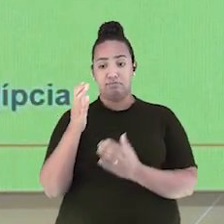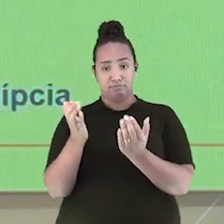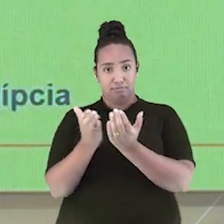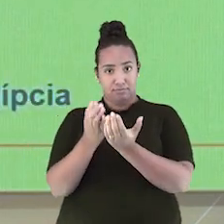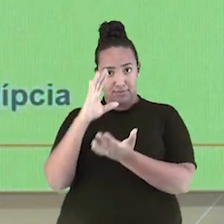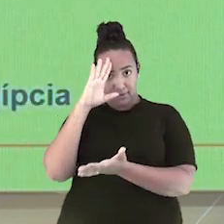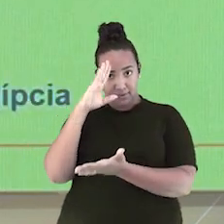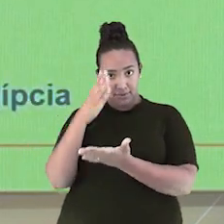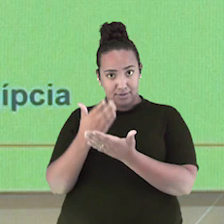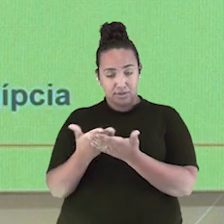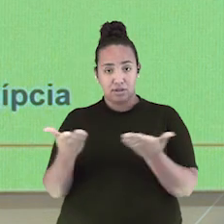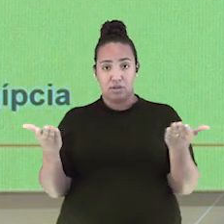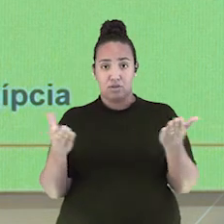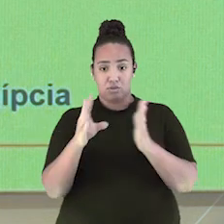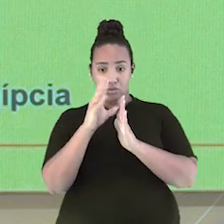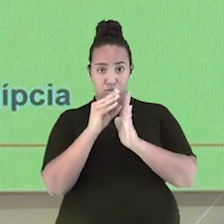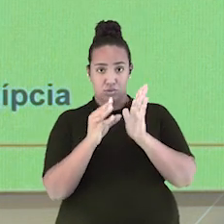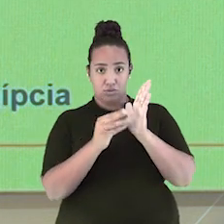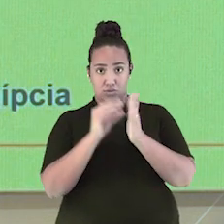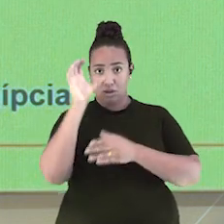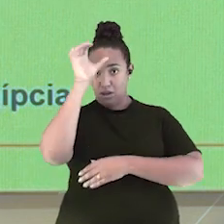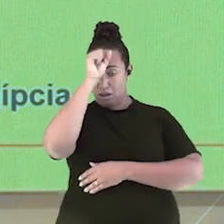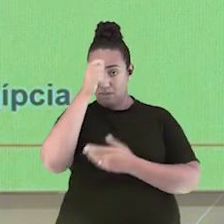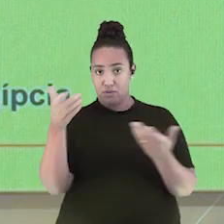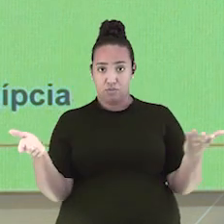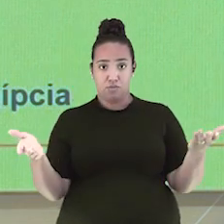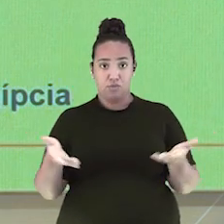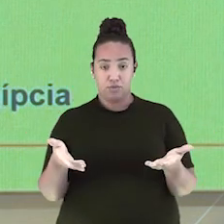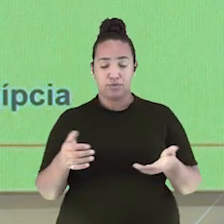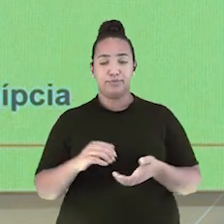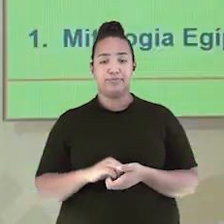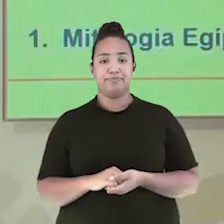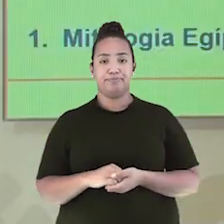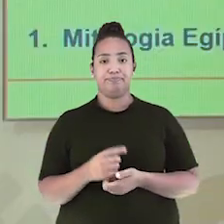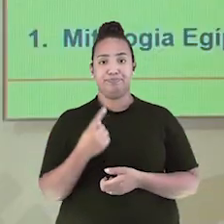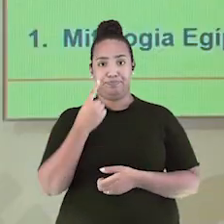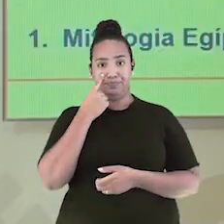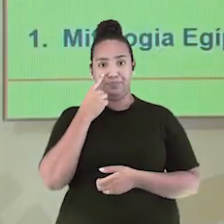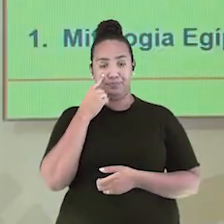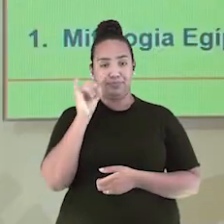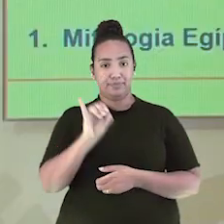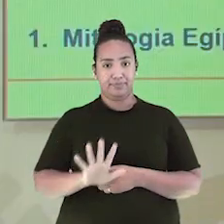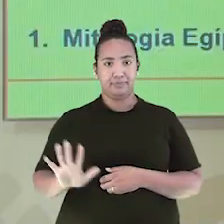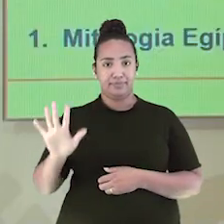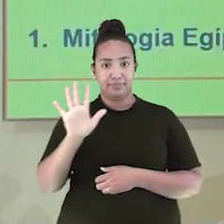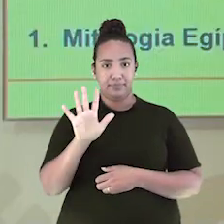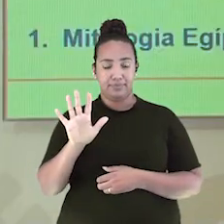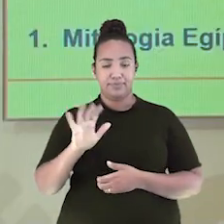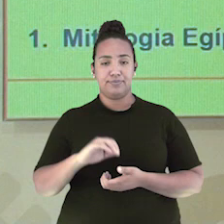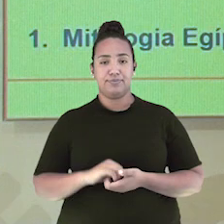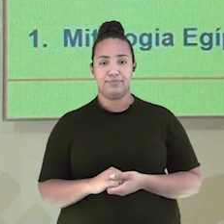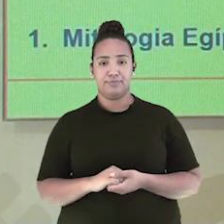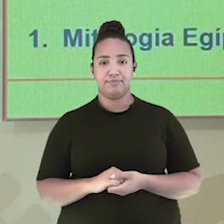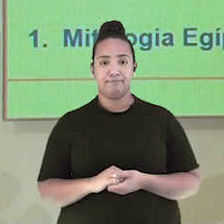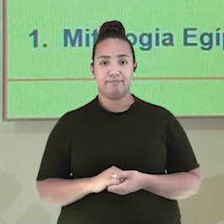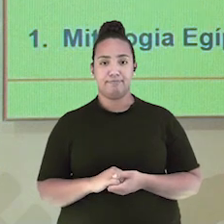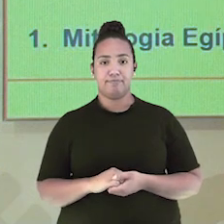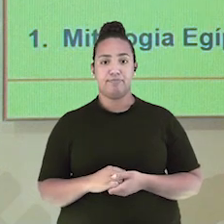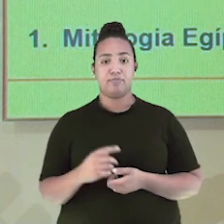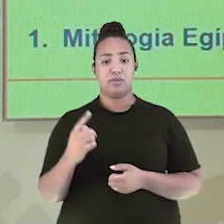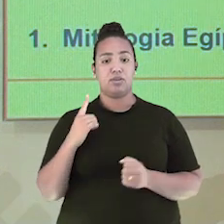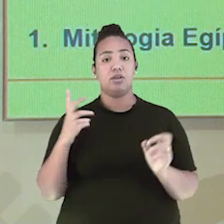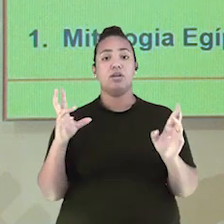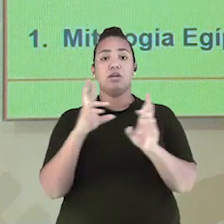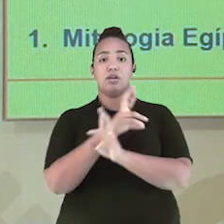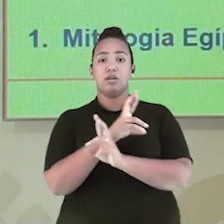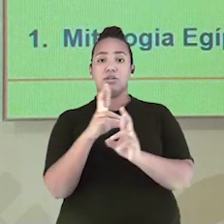sobre o criacionismo, vamos relacionar o conteúdo que a gente acabou de ver? Observe essa coluna numerada de 1 a 3. Nós